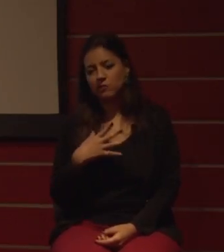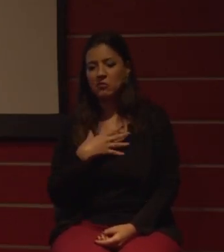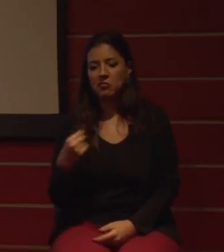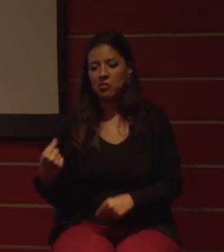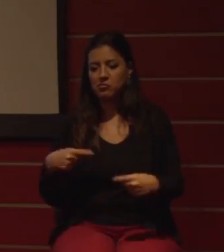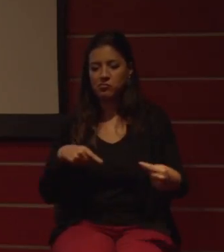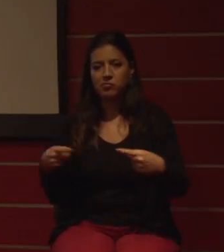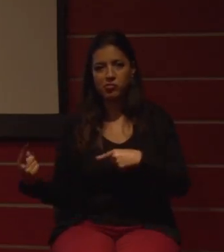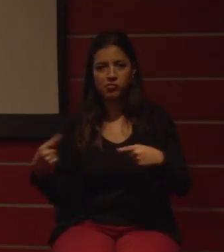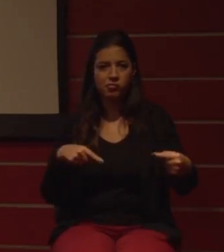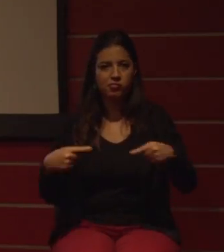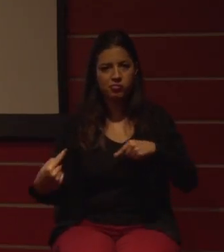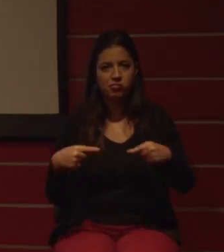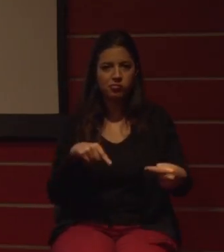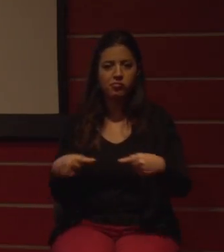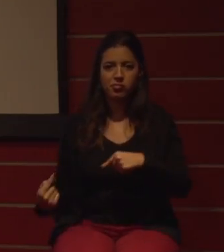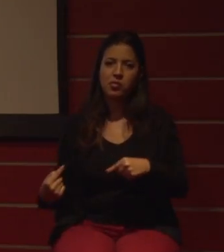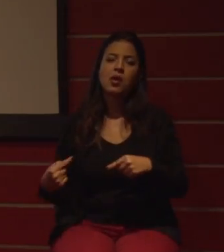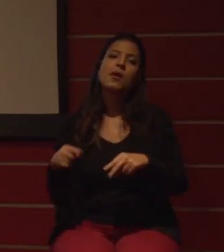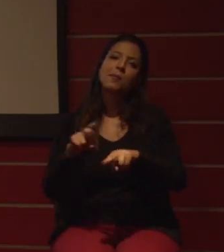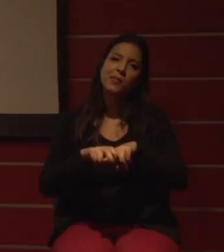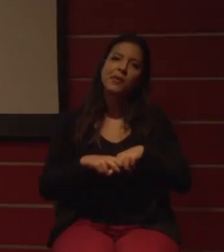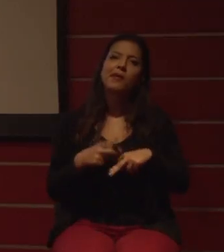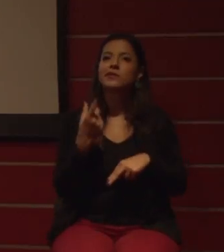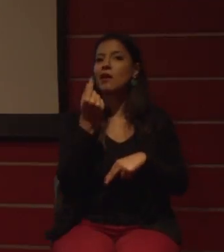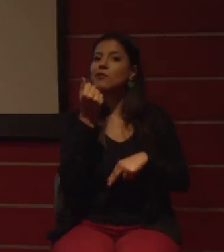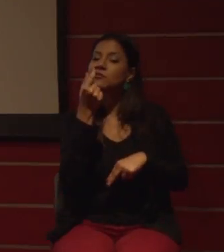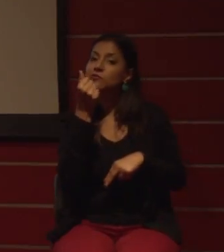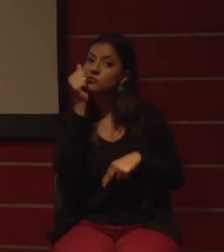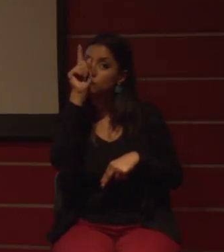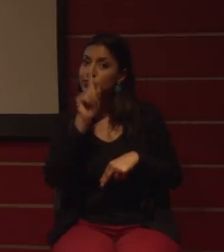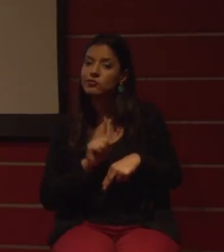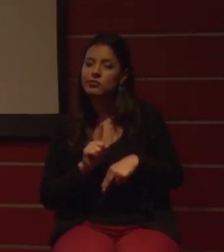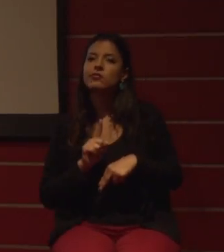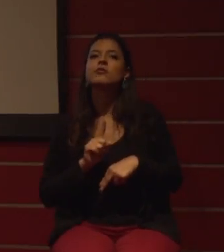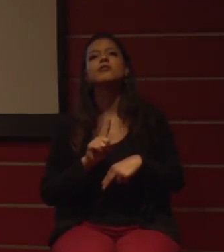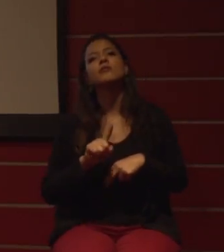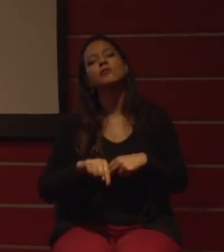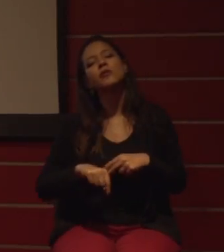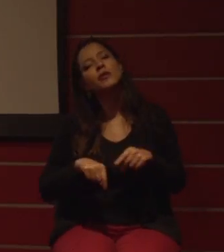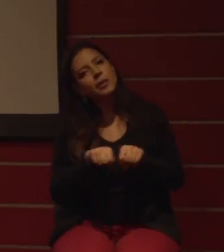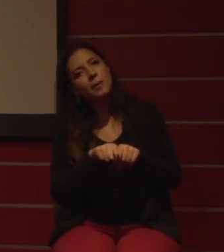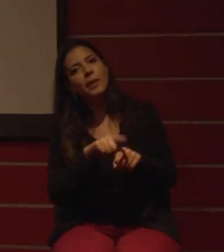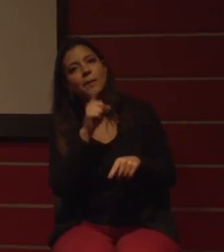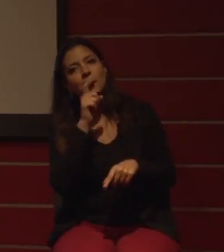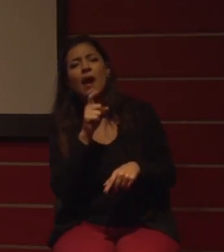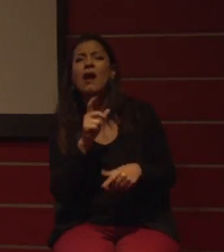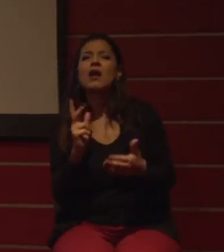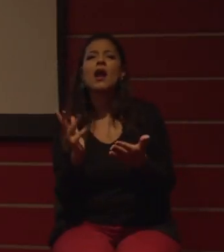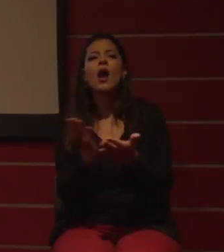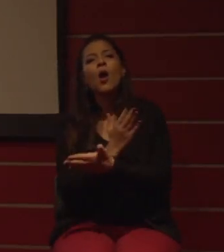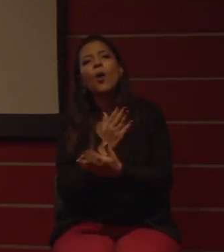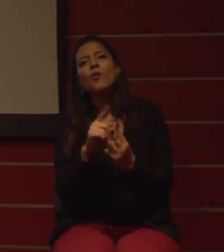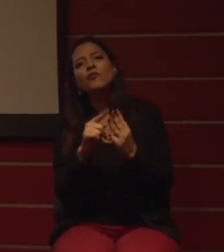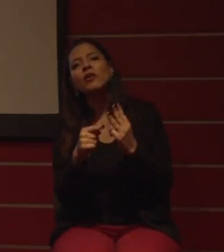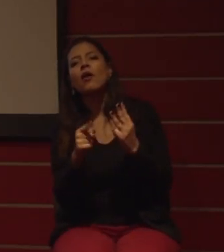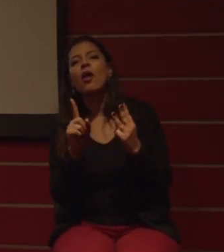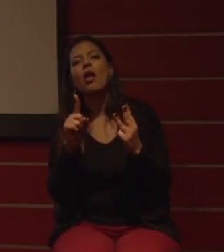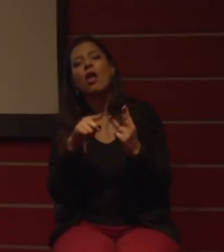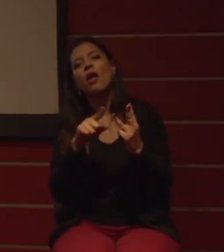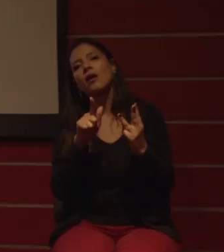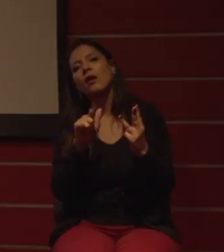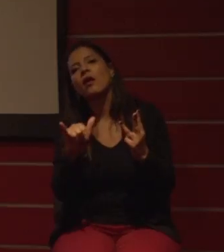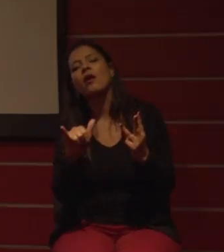filhos ali tanto pela herança quanto pela relação com os pais um deles é gay né então vai tratar também